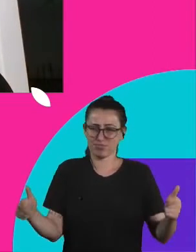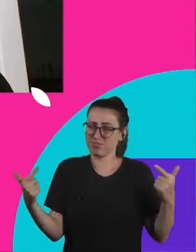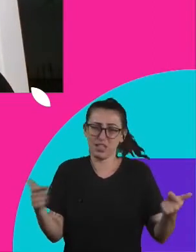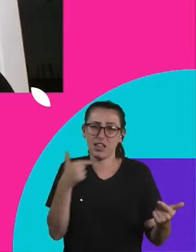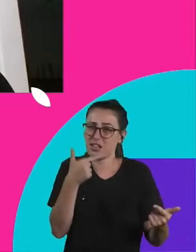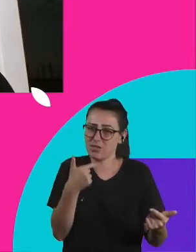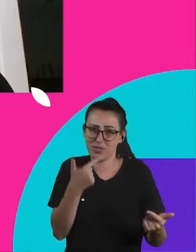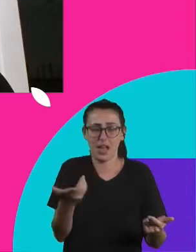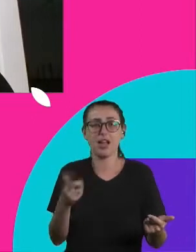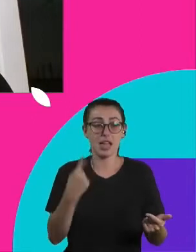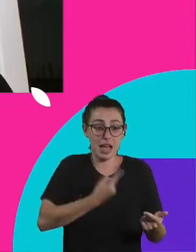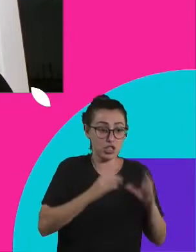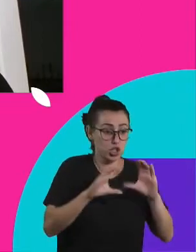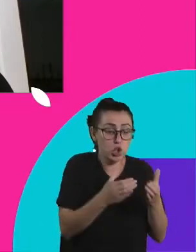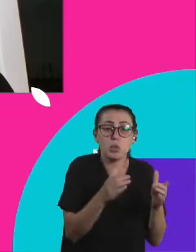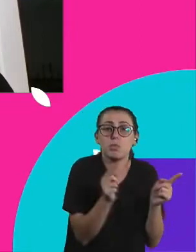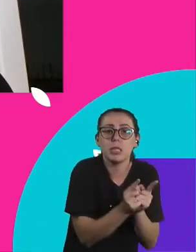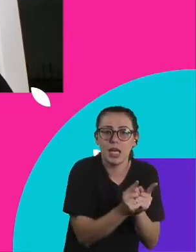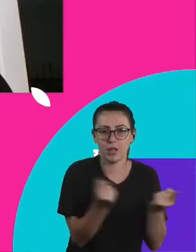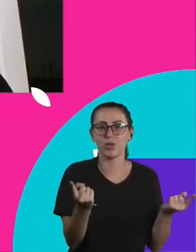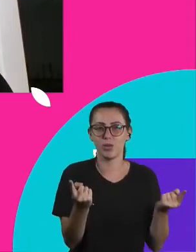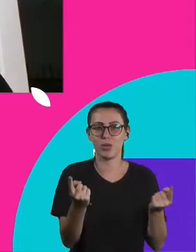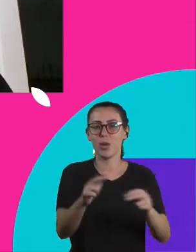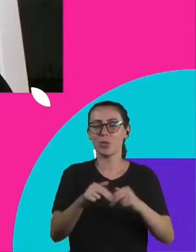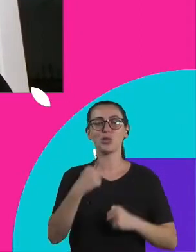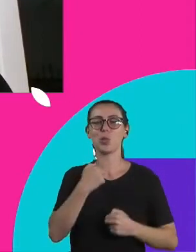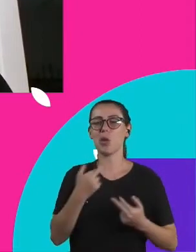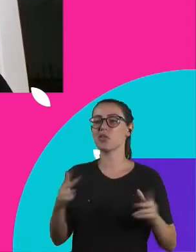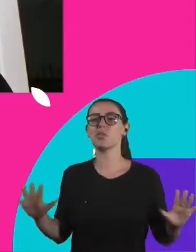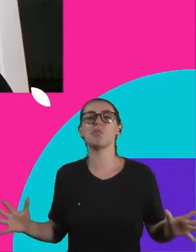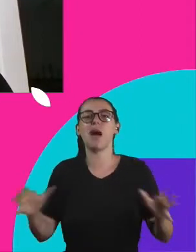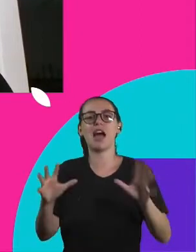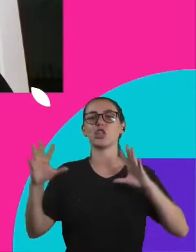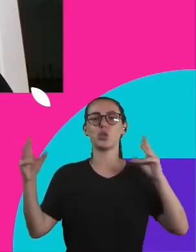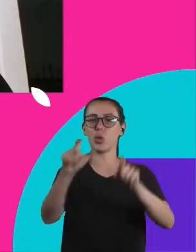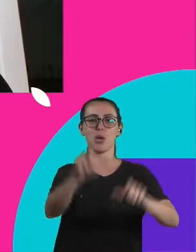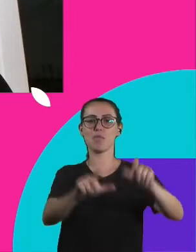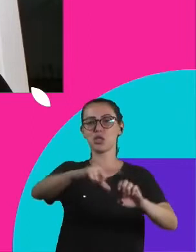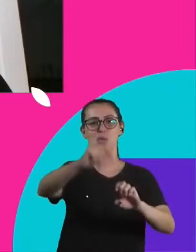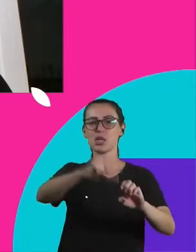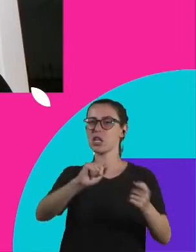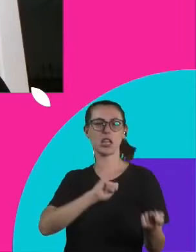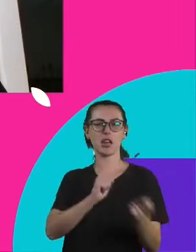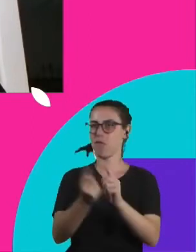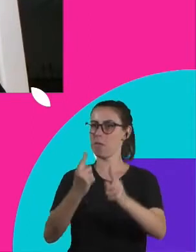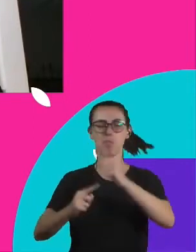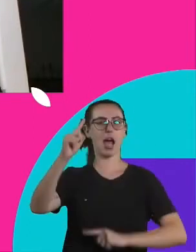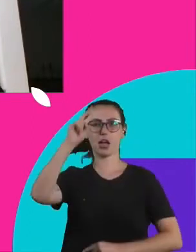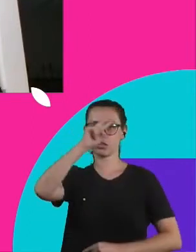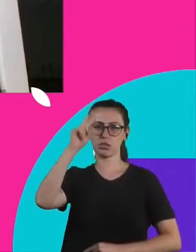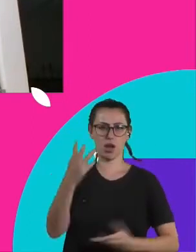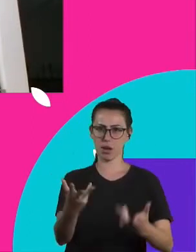E da mesma maneira a gente não pode tentar fazer com que todo mundo seja empreendedor, como se todo mundo fosse virar Silvio Santos e ninguém fosse vender o carrinho do baú da felicidade.